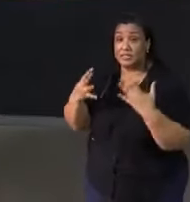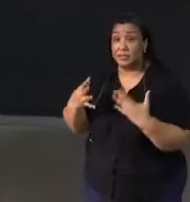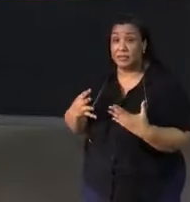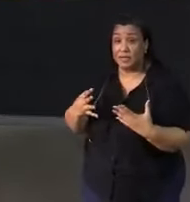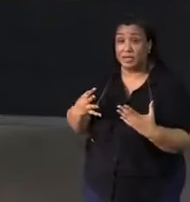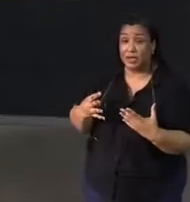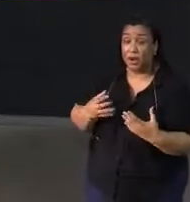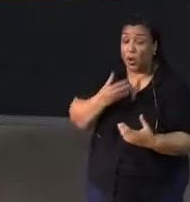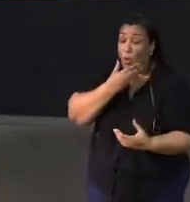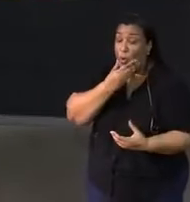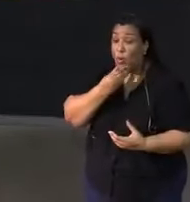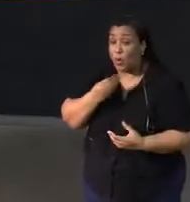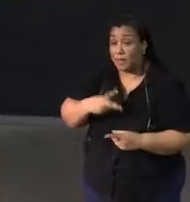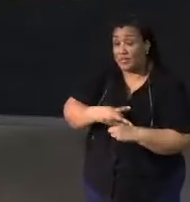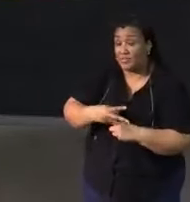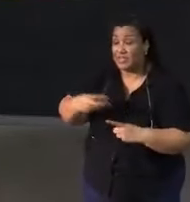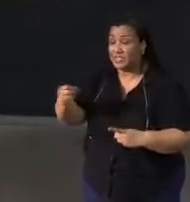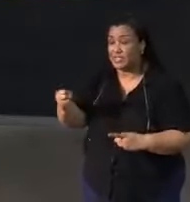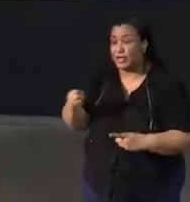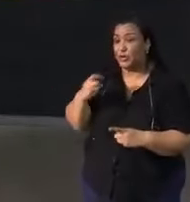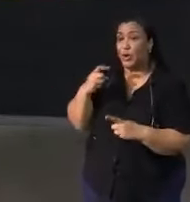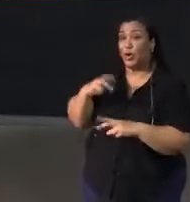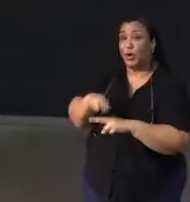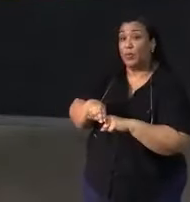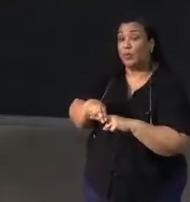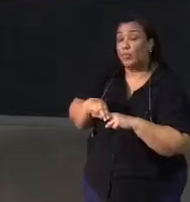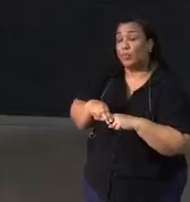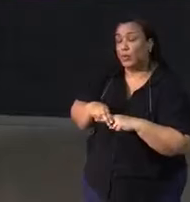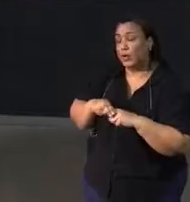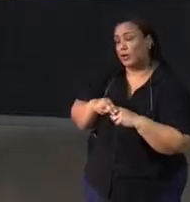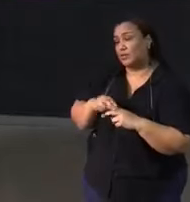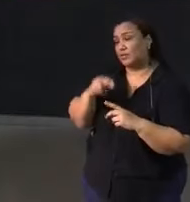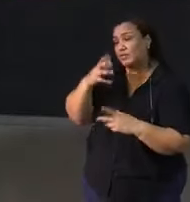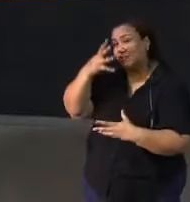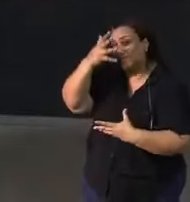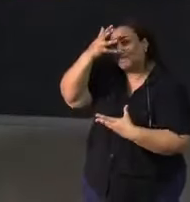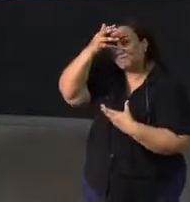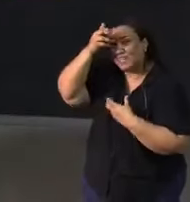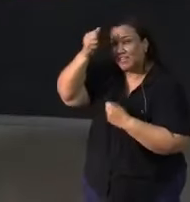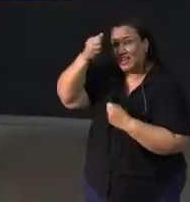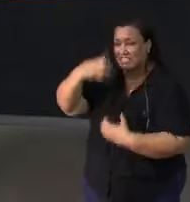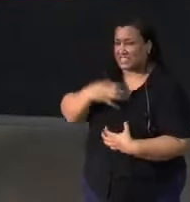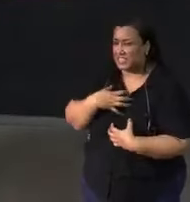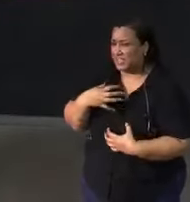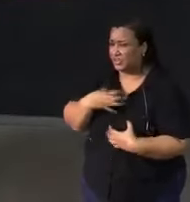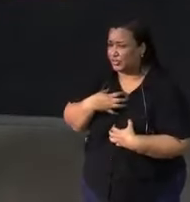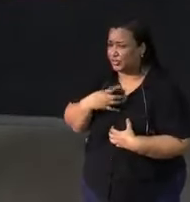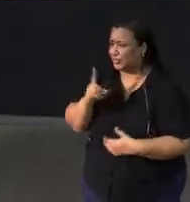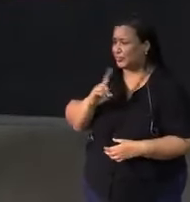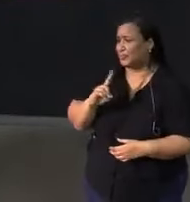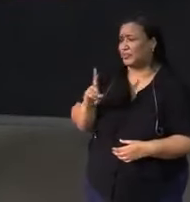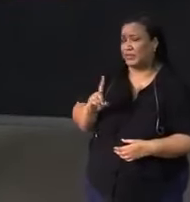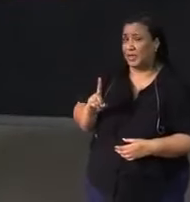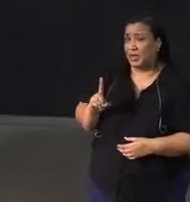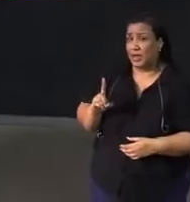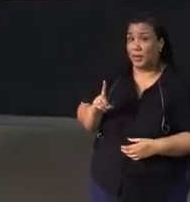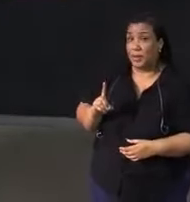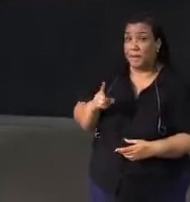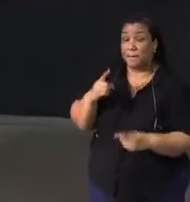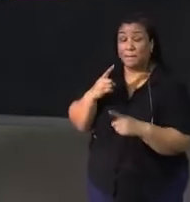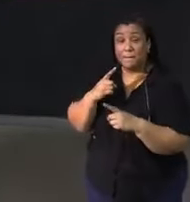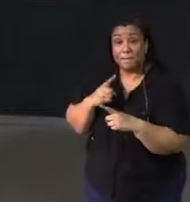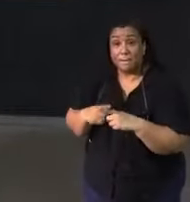fé. Não foi porque sentiram ou deixaram de sentir. Foi